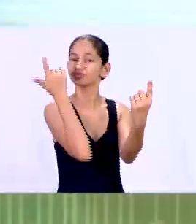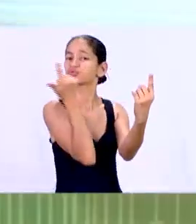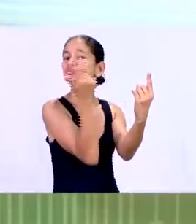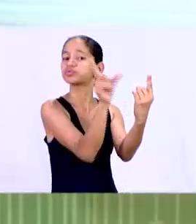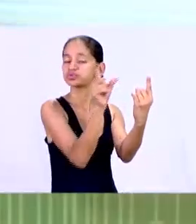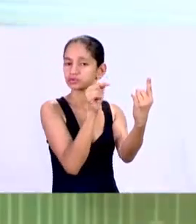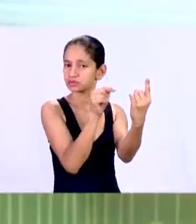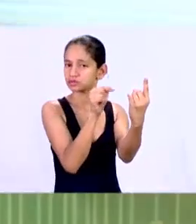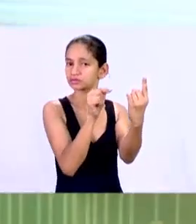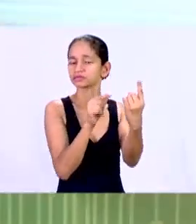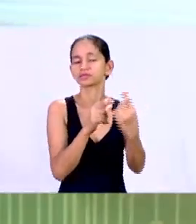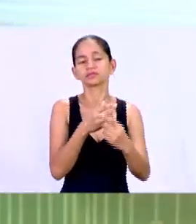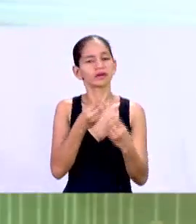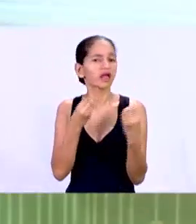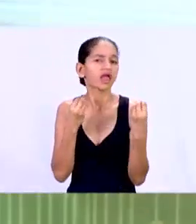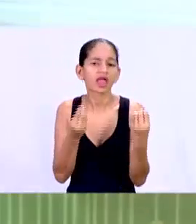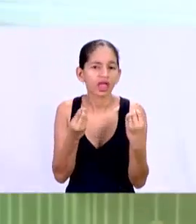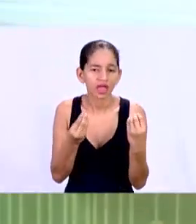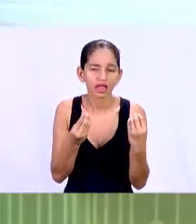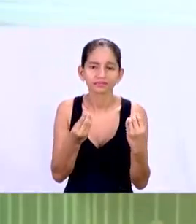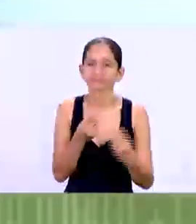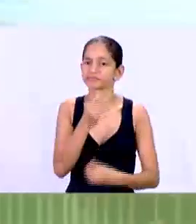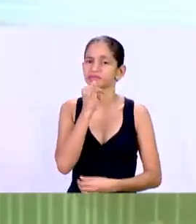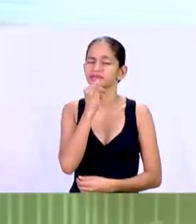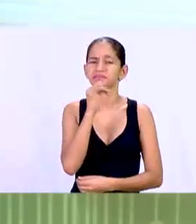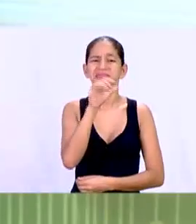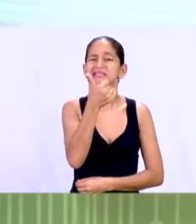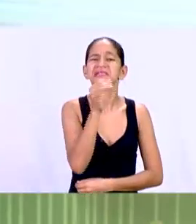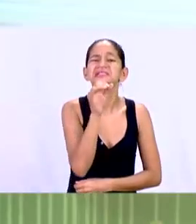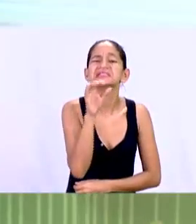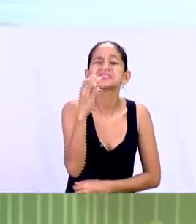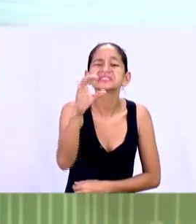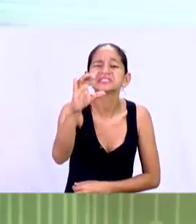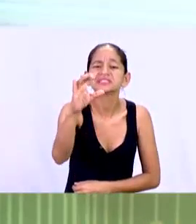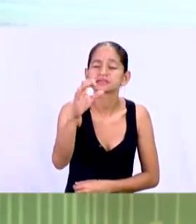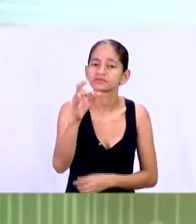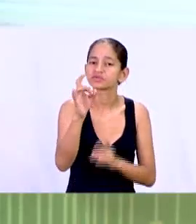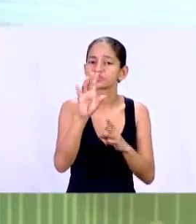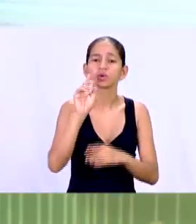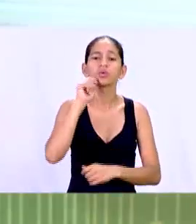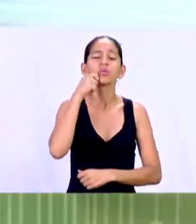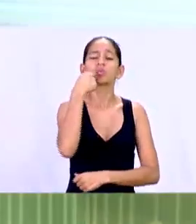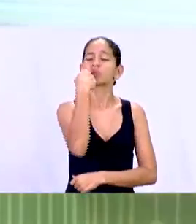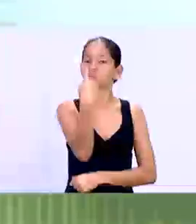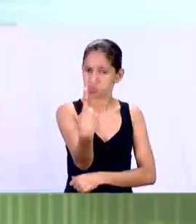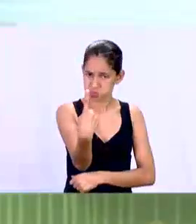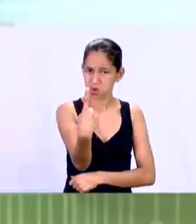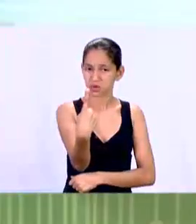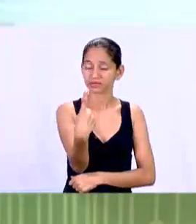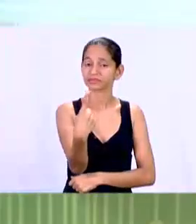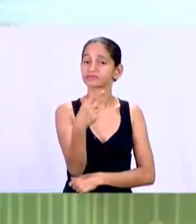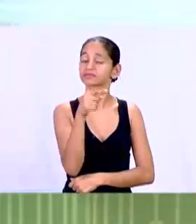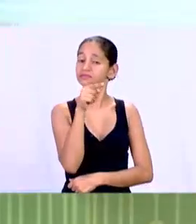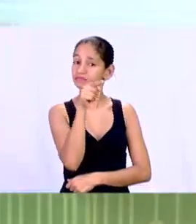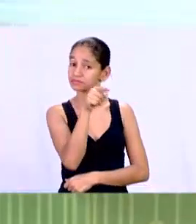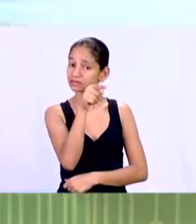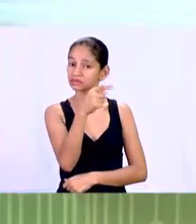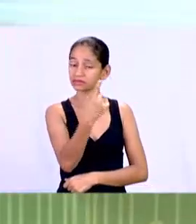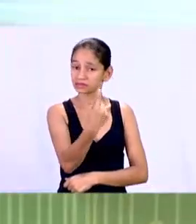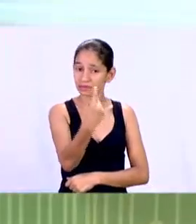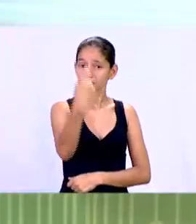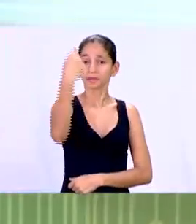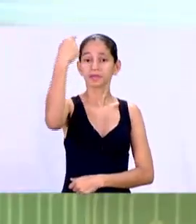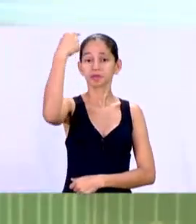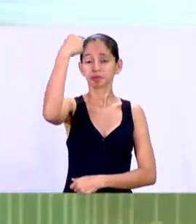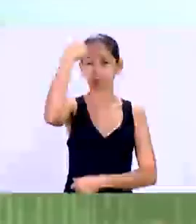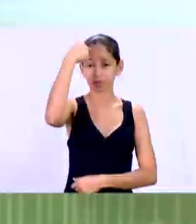que não tem 10 centavos ou R$1 para comprar um pão, né? Então, o que acontece com essa pessoa que pensa, quem que